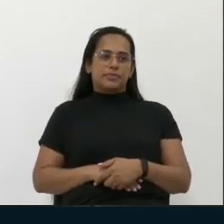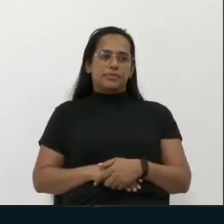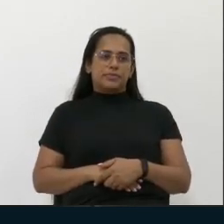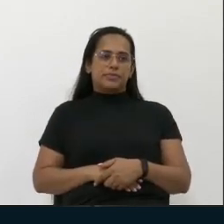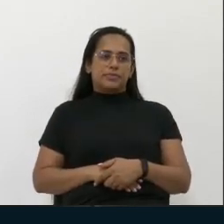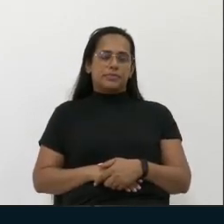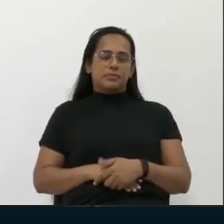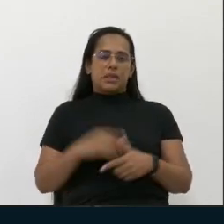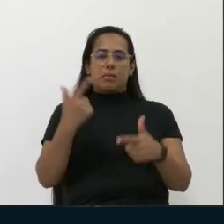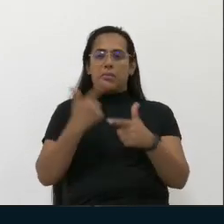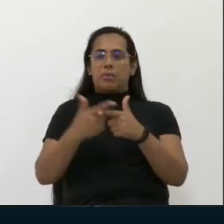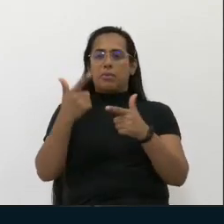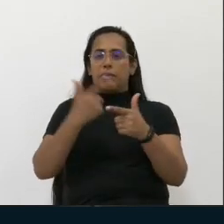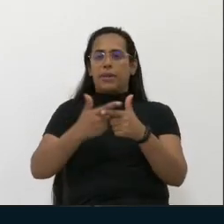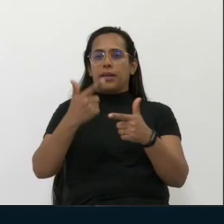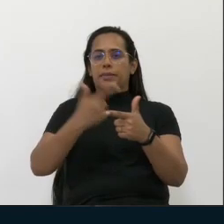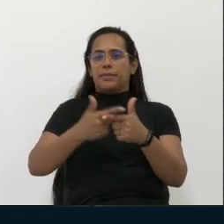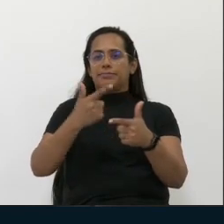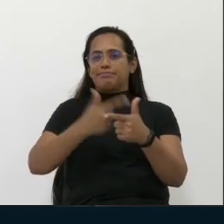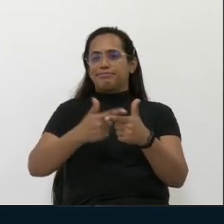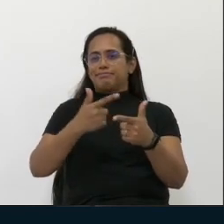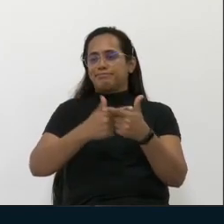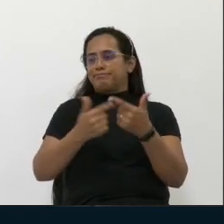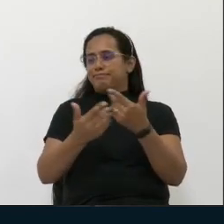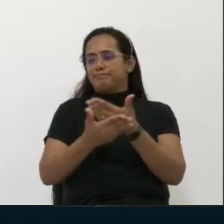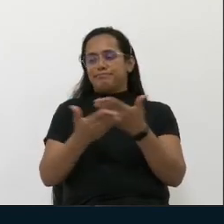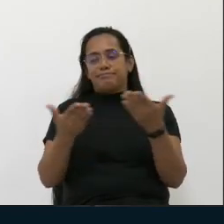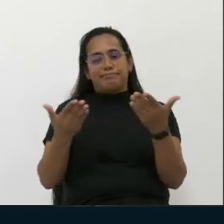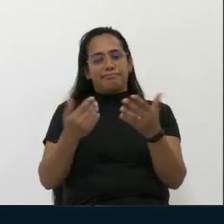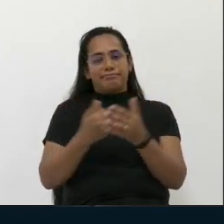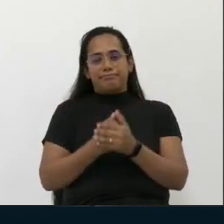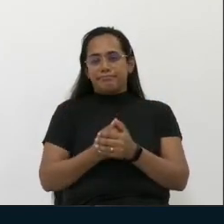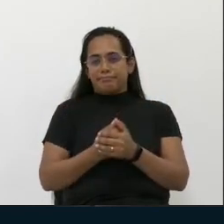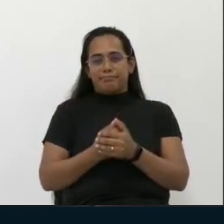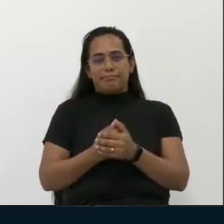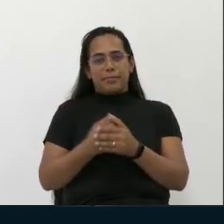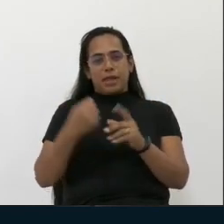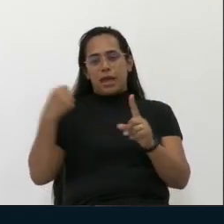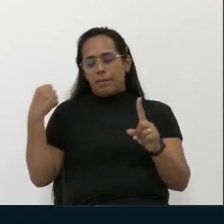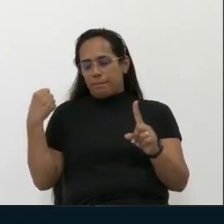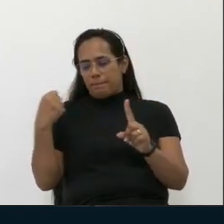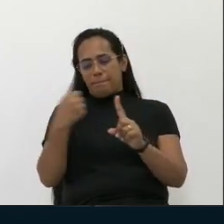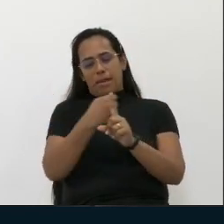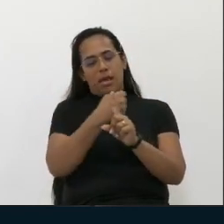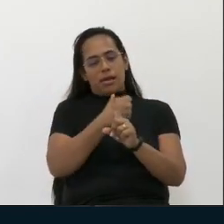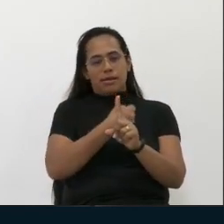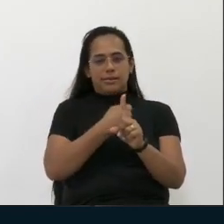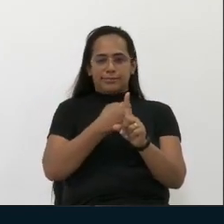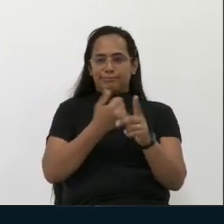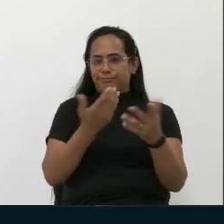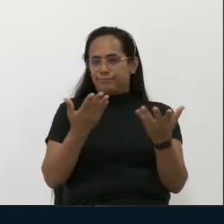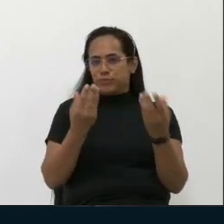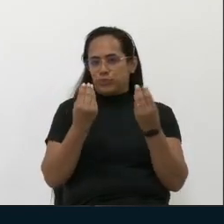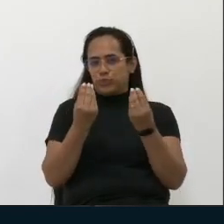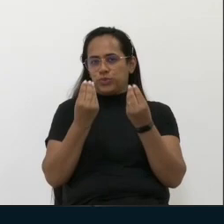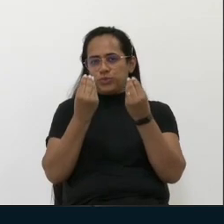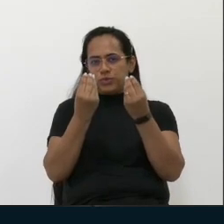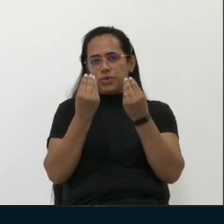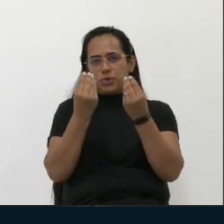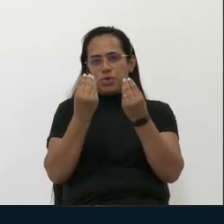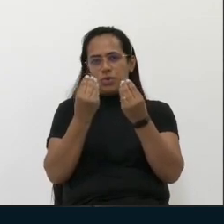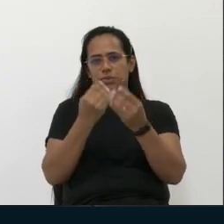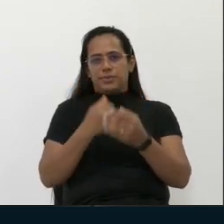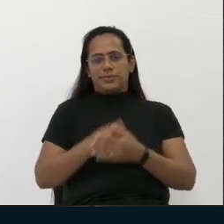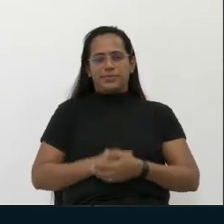criando problema para vereadores, para poder bater em vereador, para depois espancar ele e ele sair